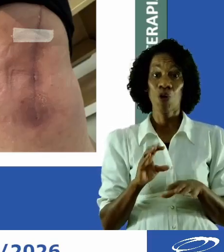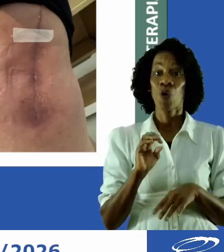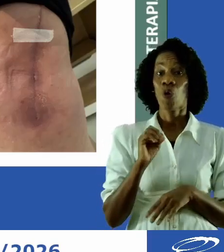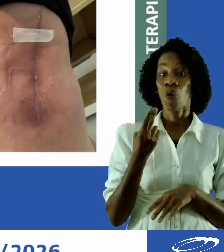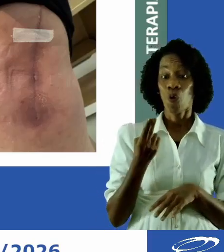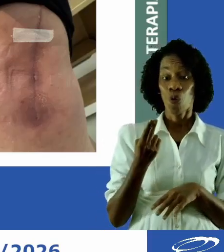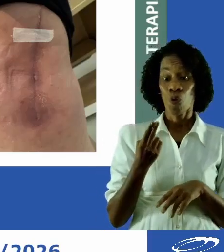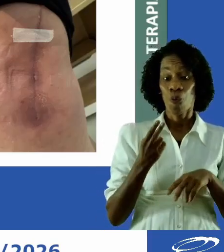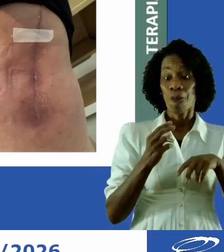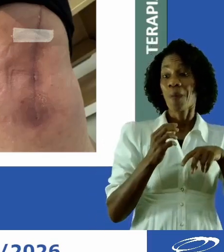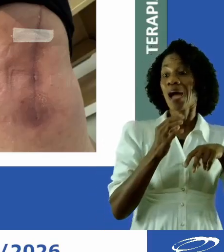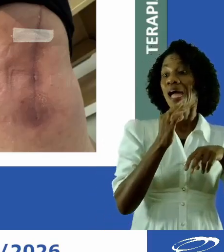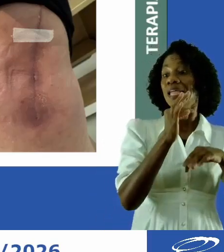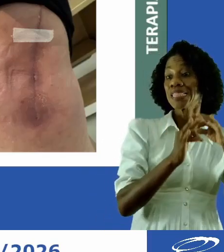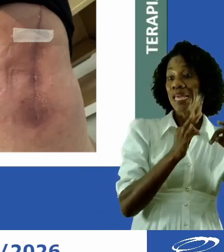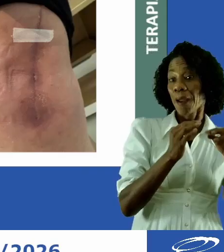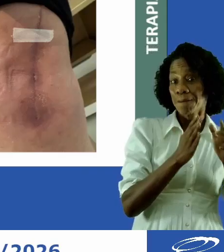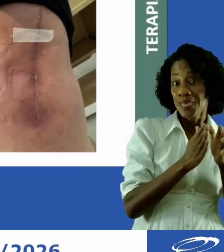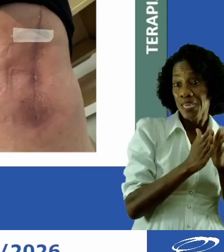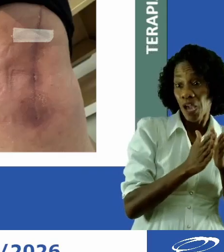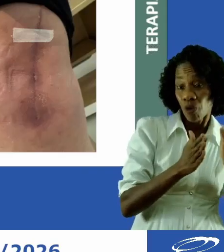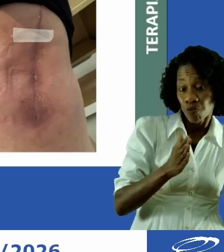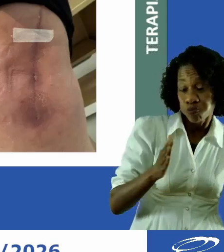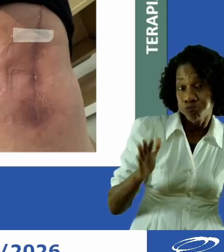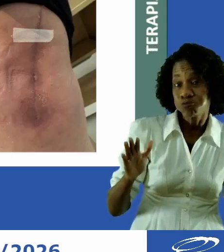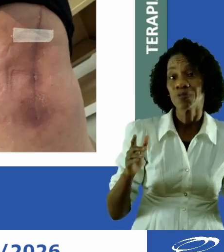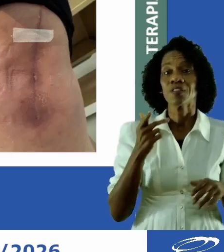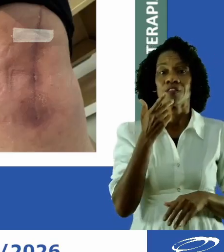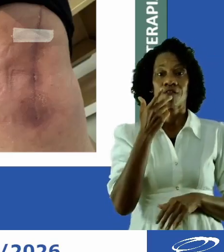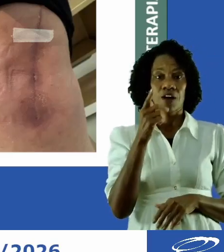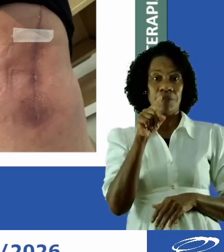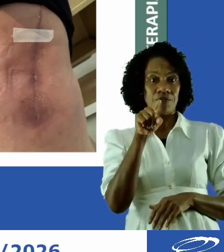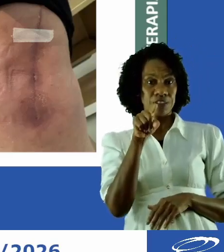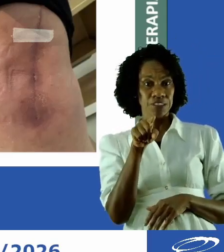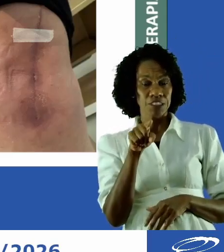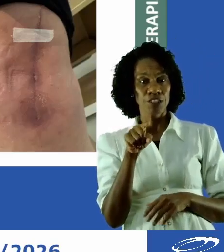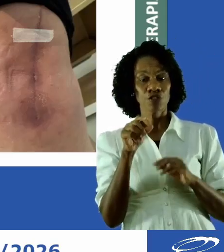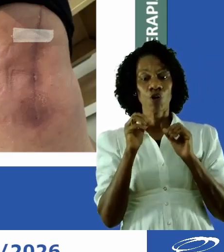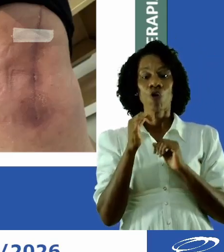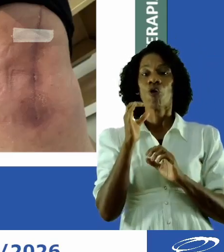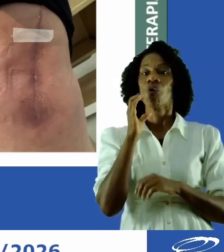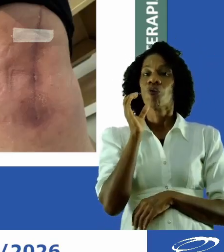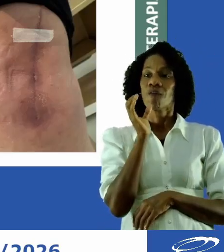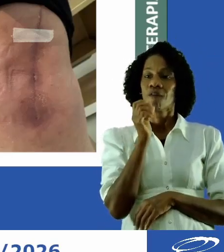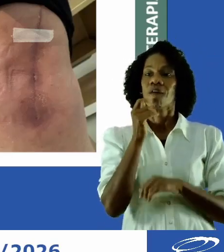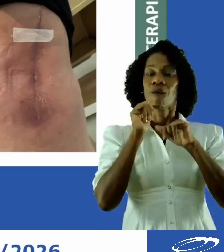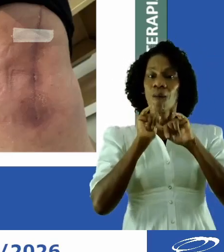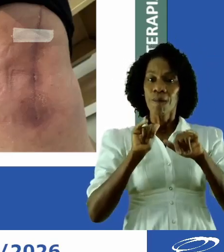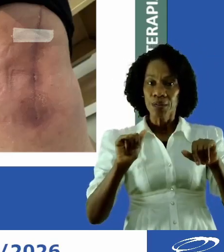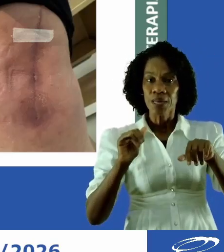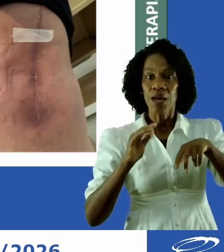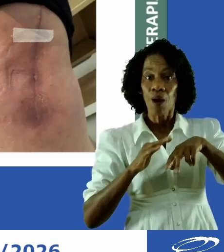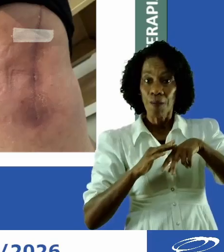os senhores e senhoras falem para os seus pacientes desta forma: olha, o tempo de tratamento